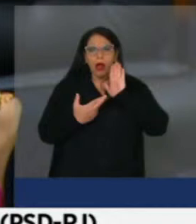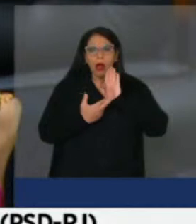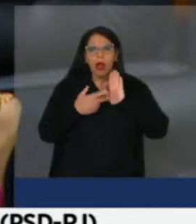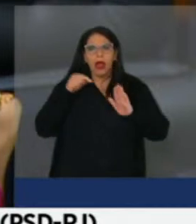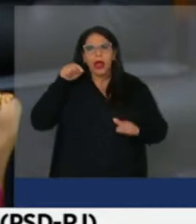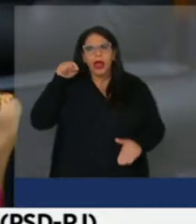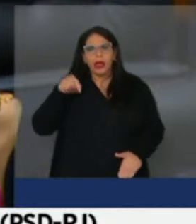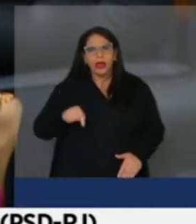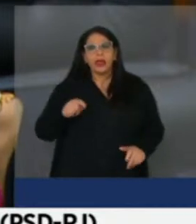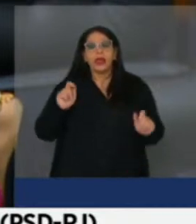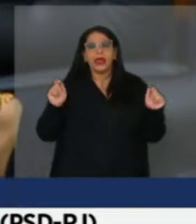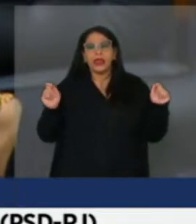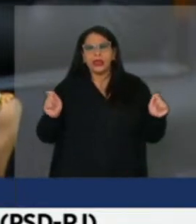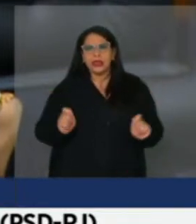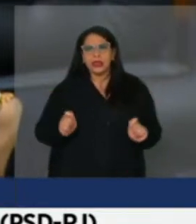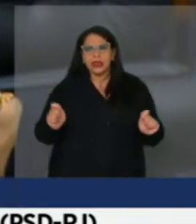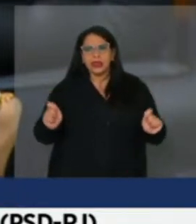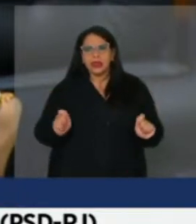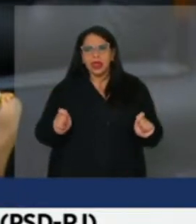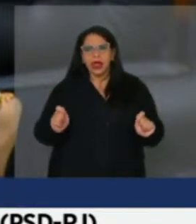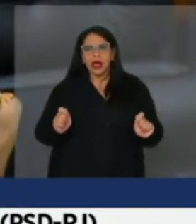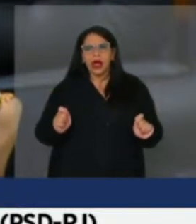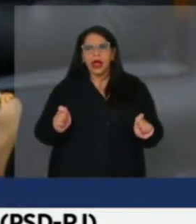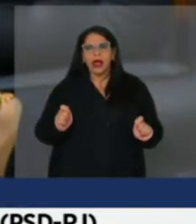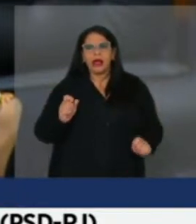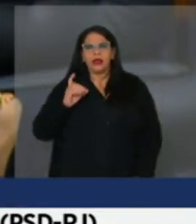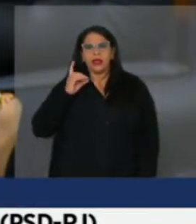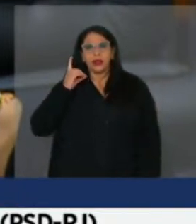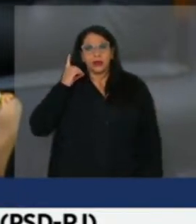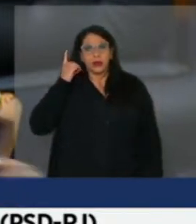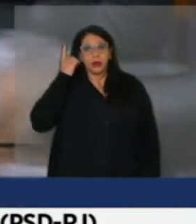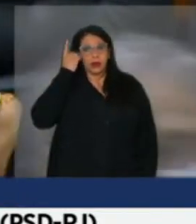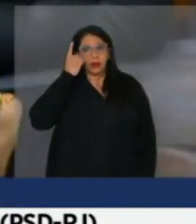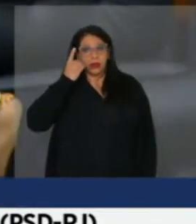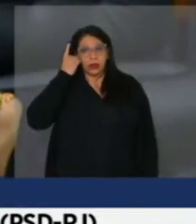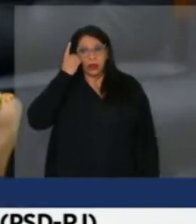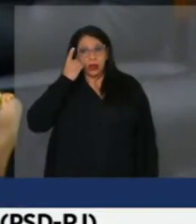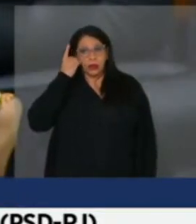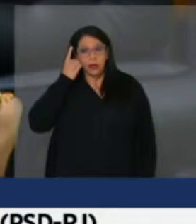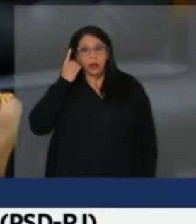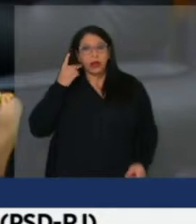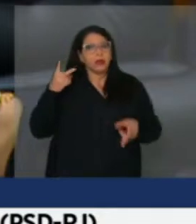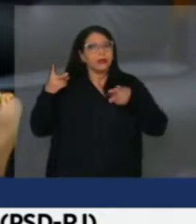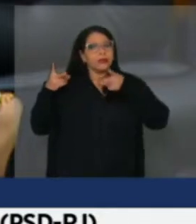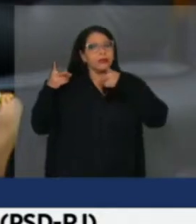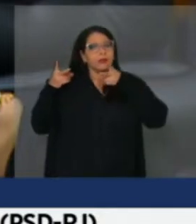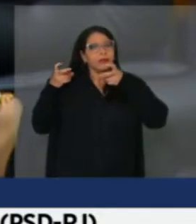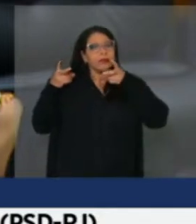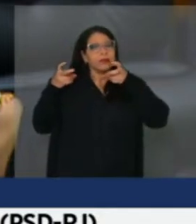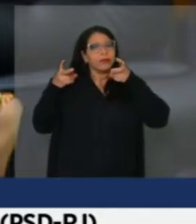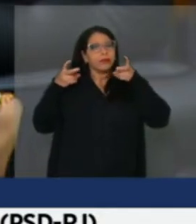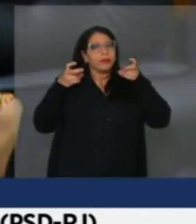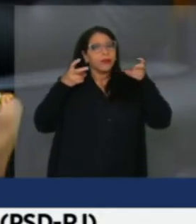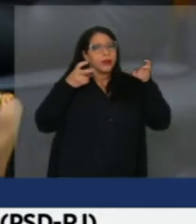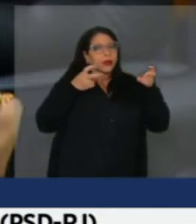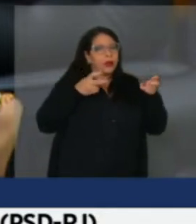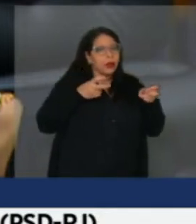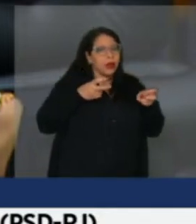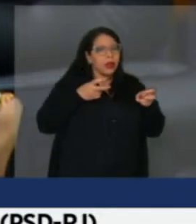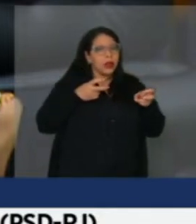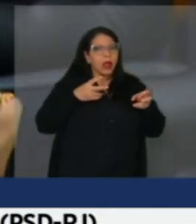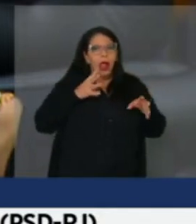que permite que os parlamentares escutem os argumentos da